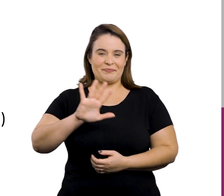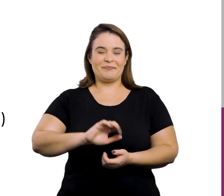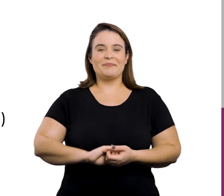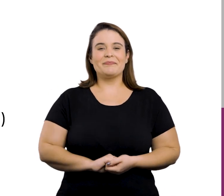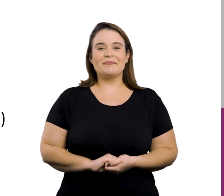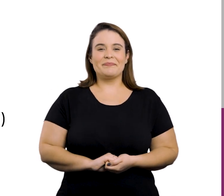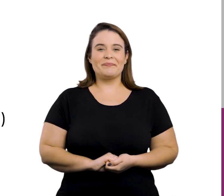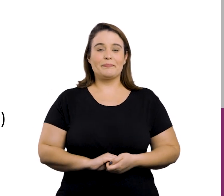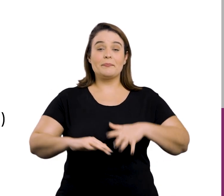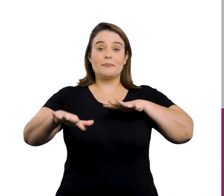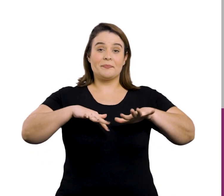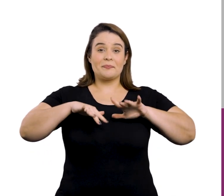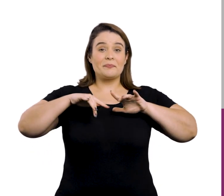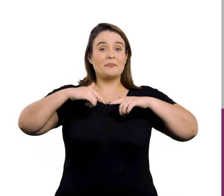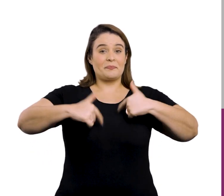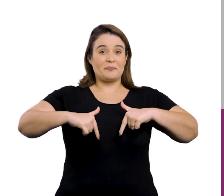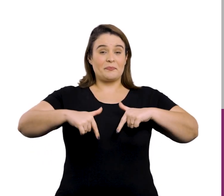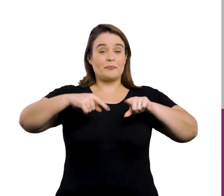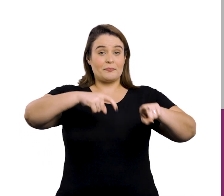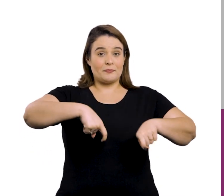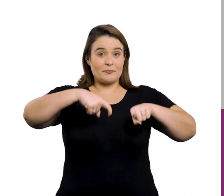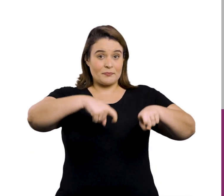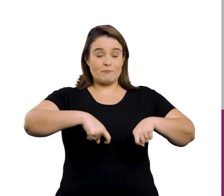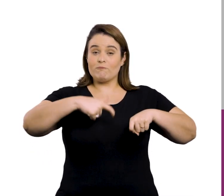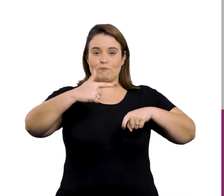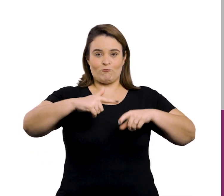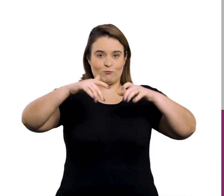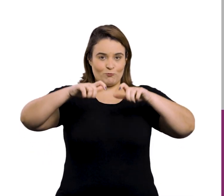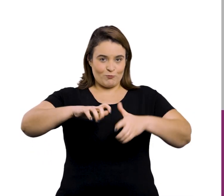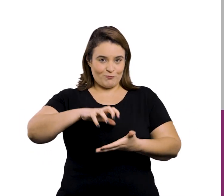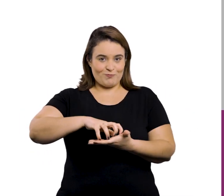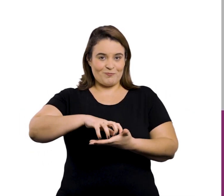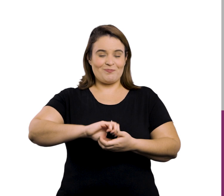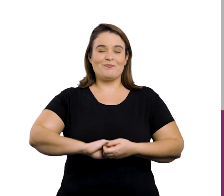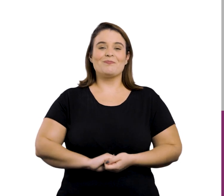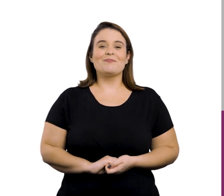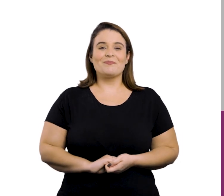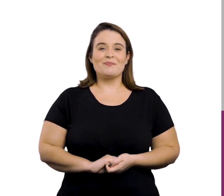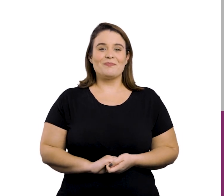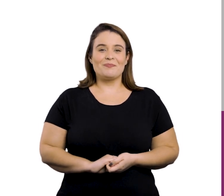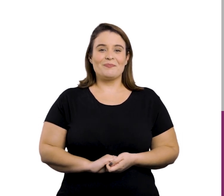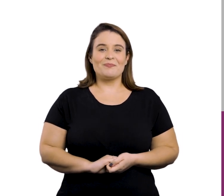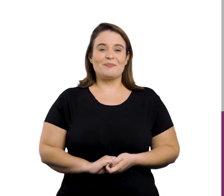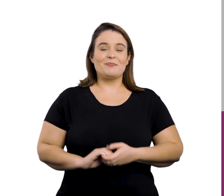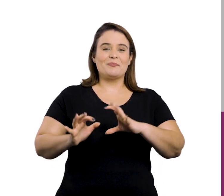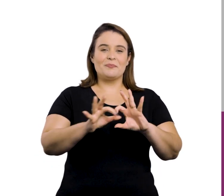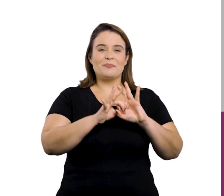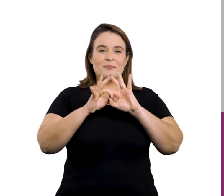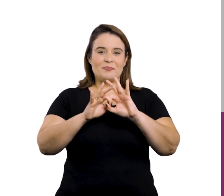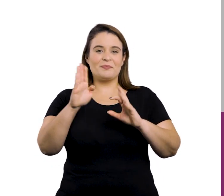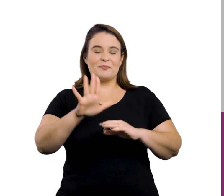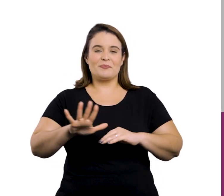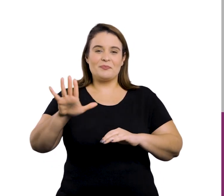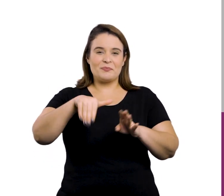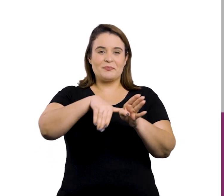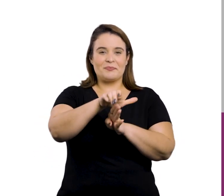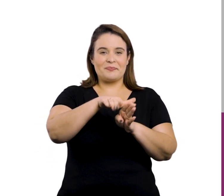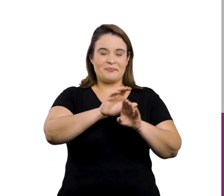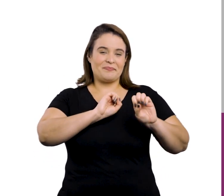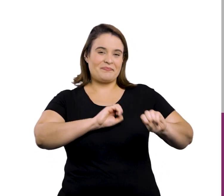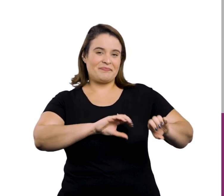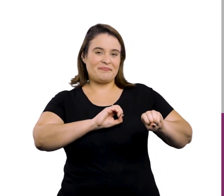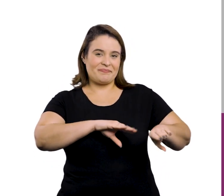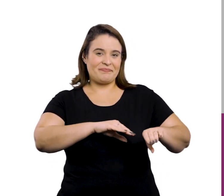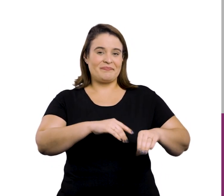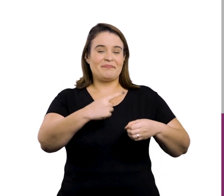Brasil, MIEIB. Movimento dos Trabalhadores Rurais Sem Terra, MST. União Nacional